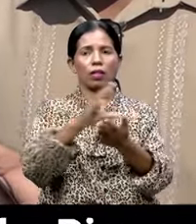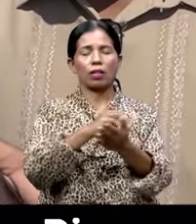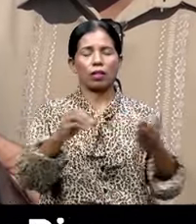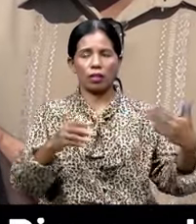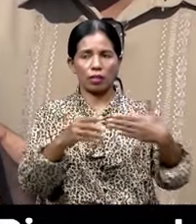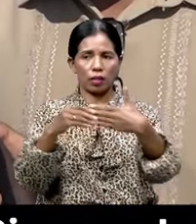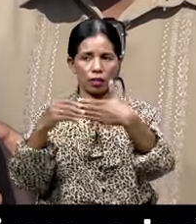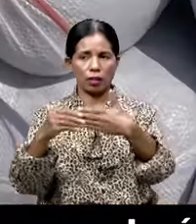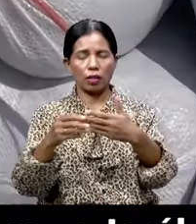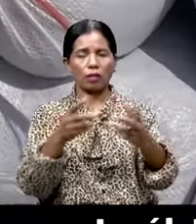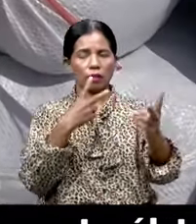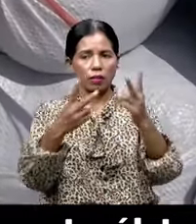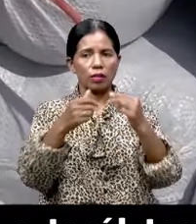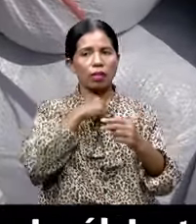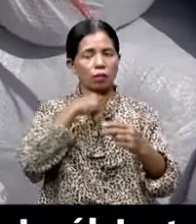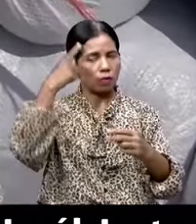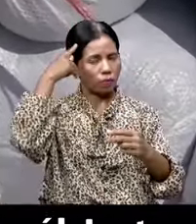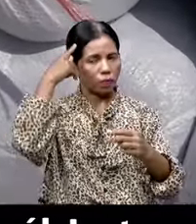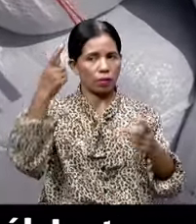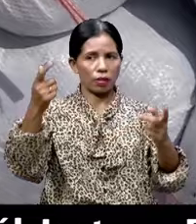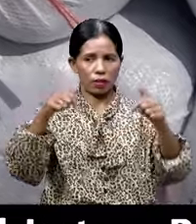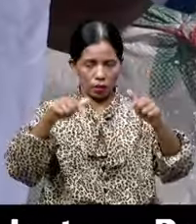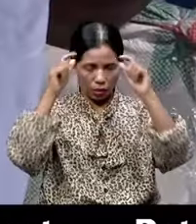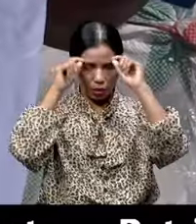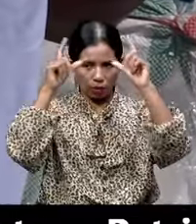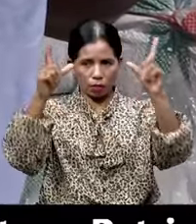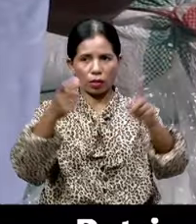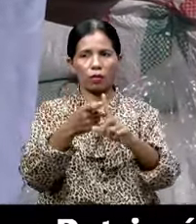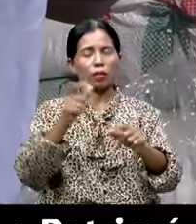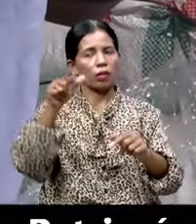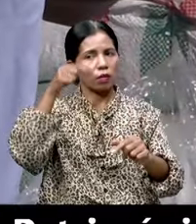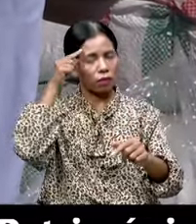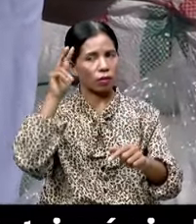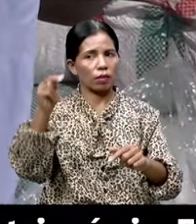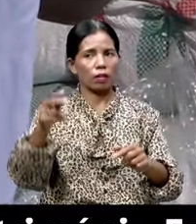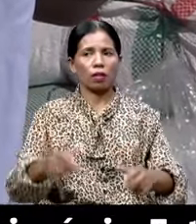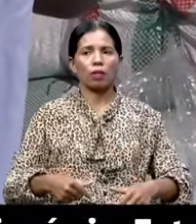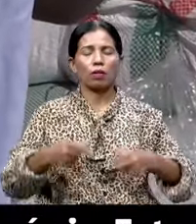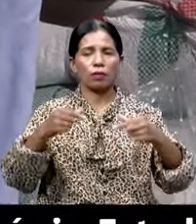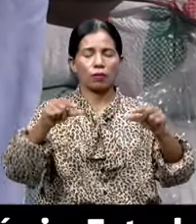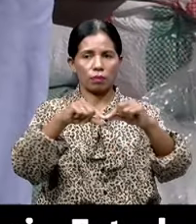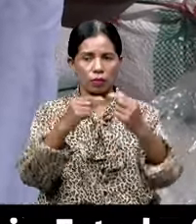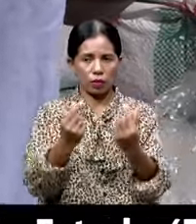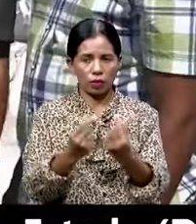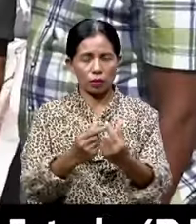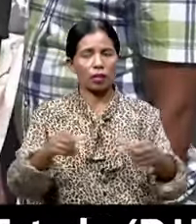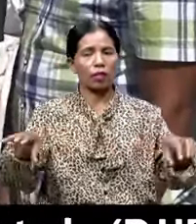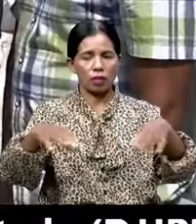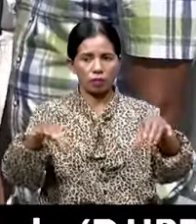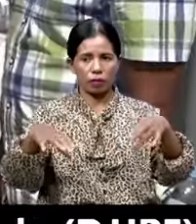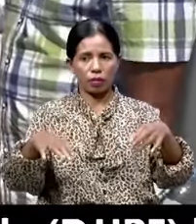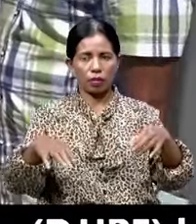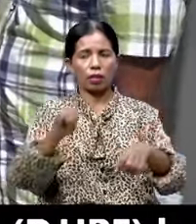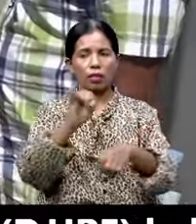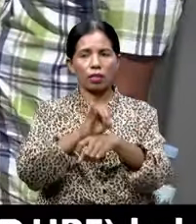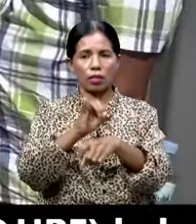organizadora visita um papanian e a Timor husi parte governian entrega ba equipa serviço uma